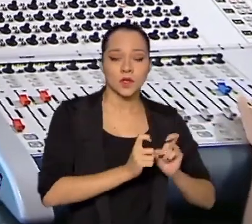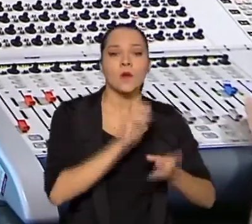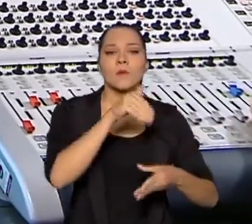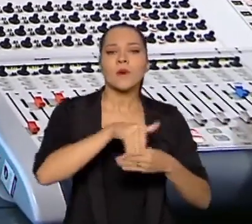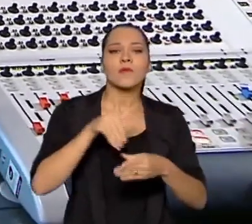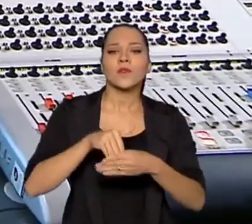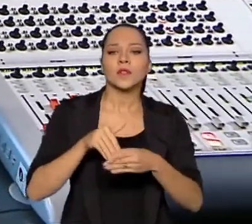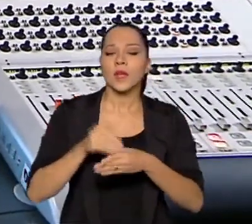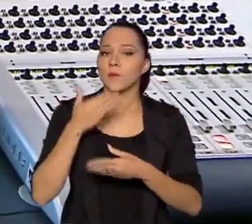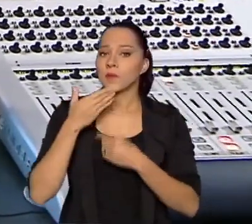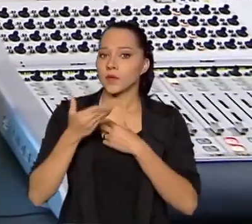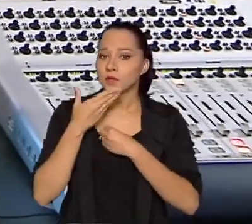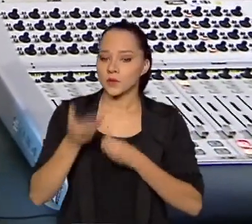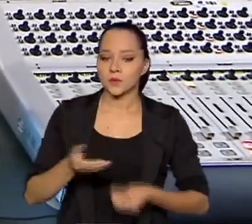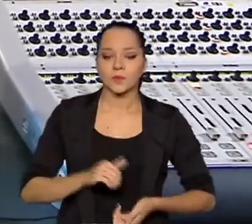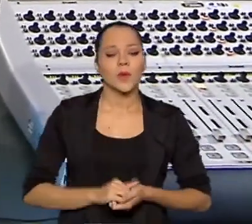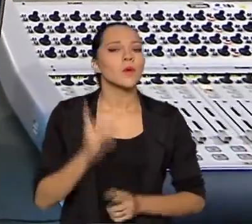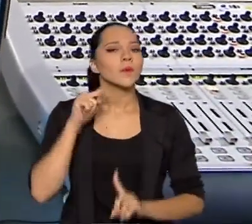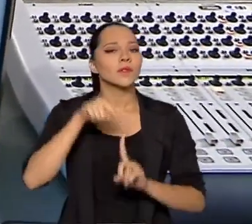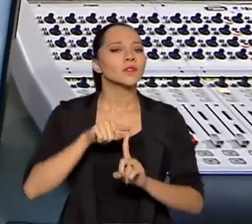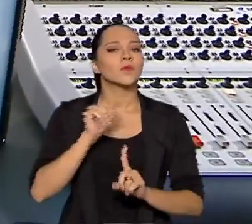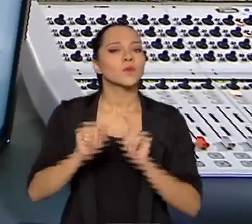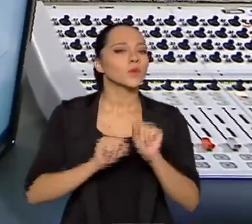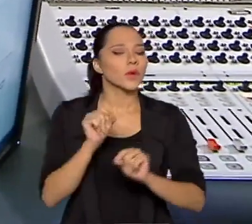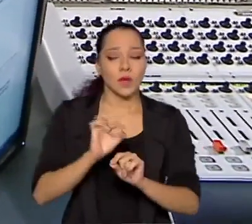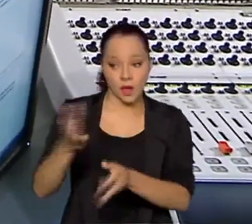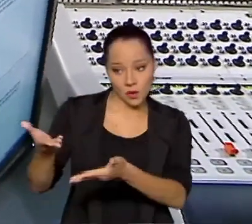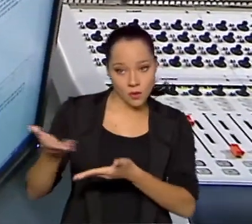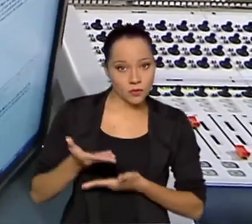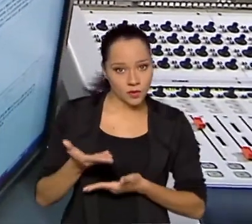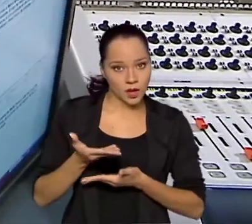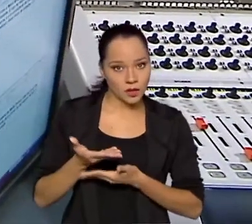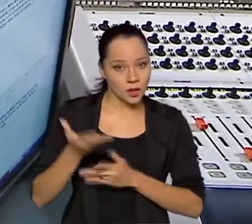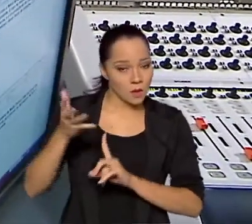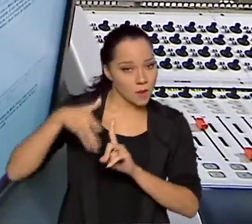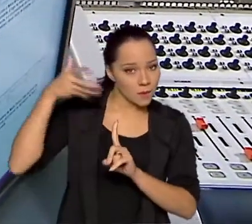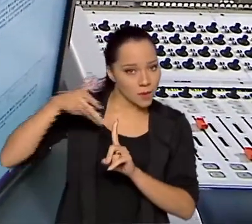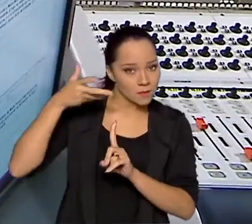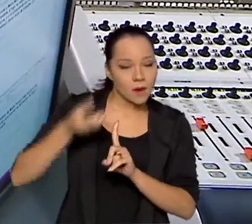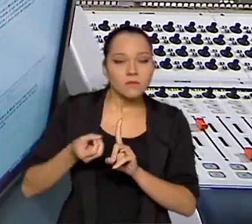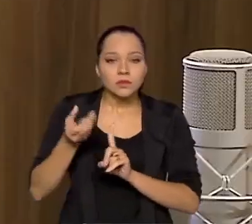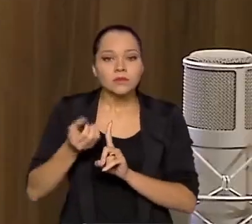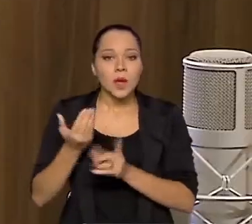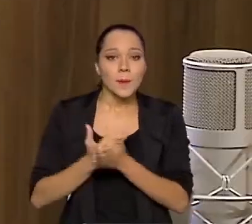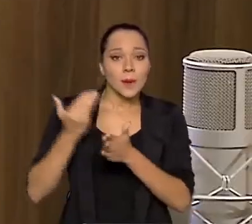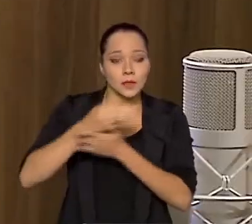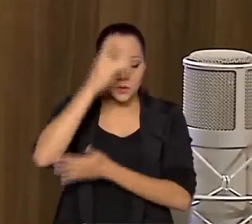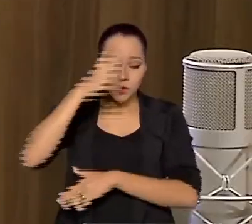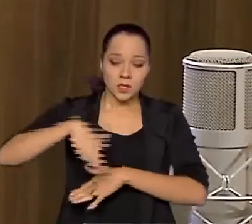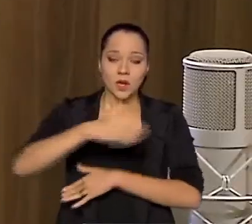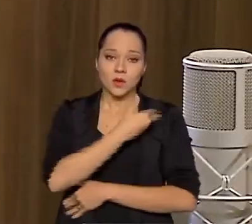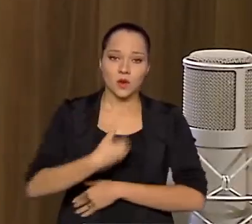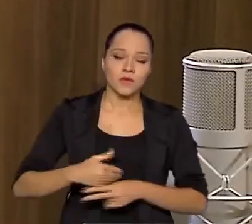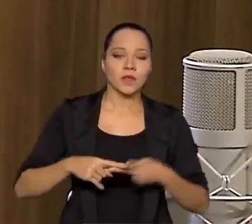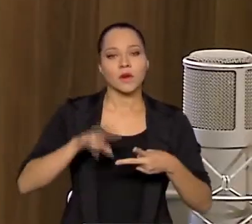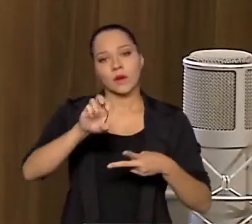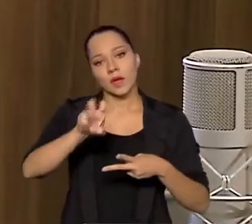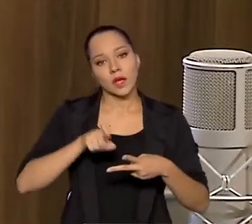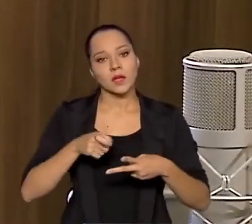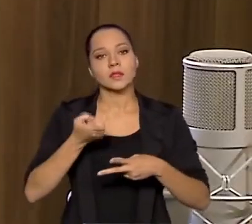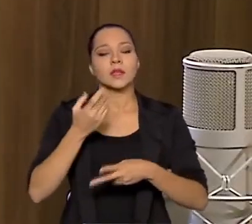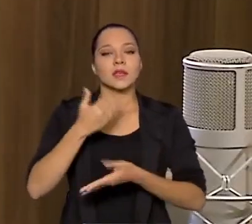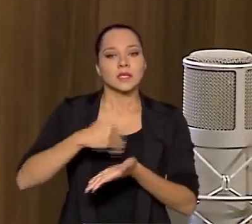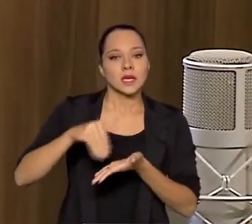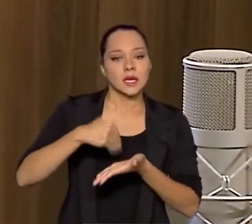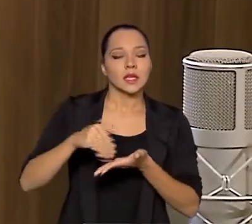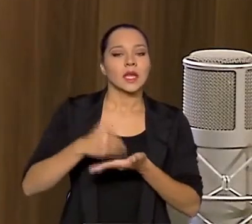votar requerimentos. O objetivo é convidar a depor mais integrantes do governo, como o ex-secretário de